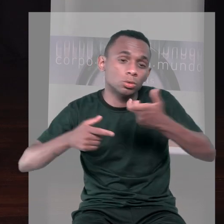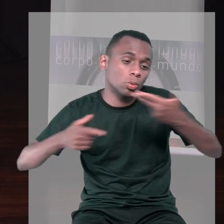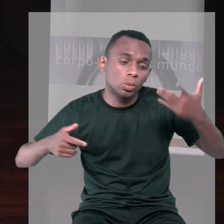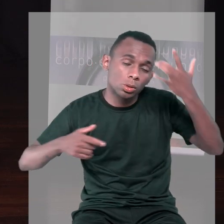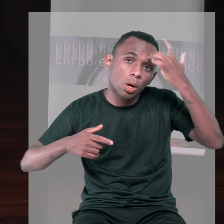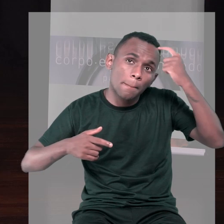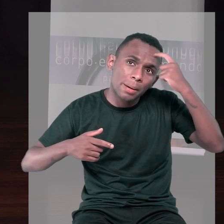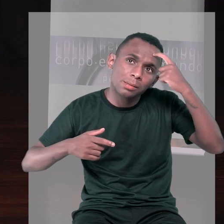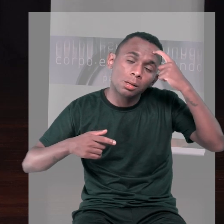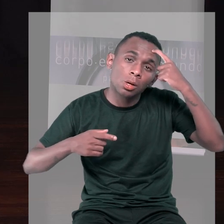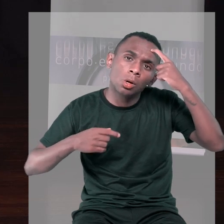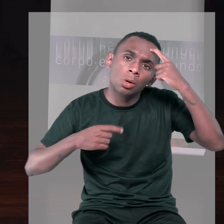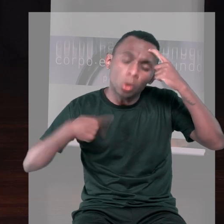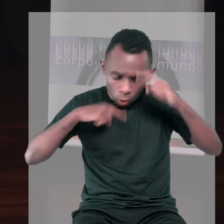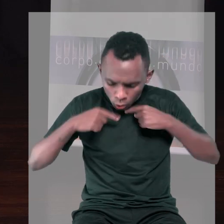Para além de um